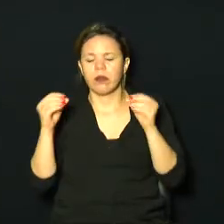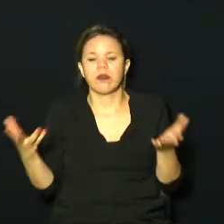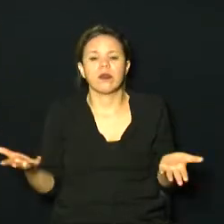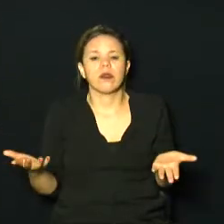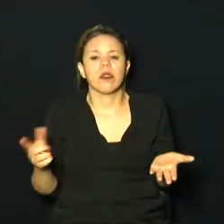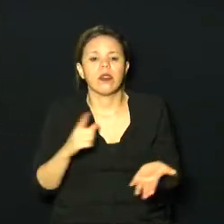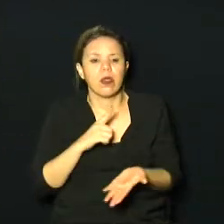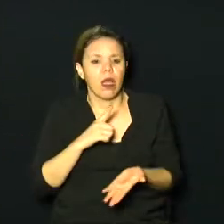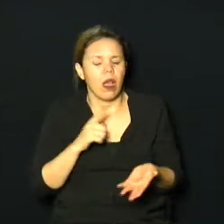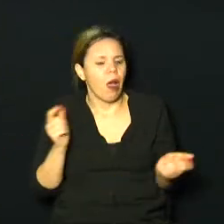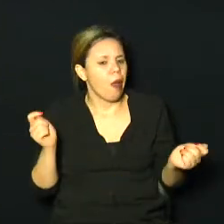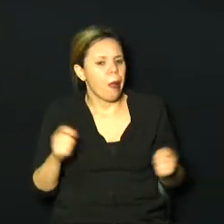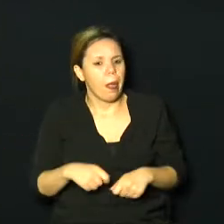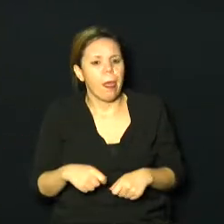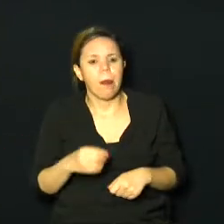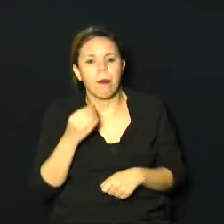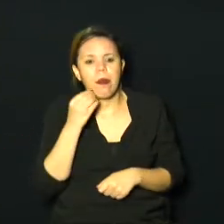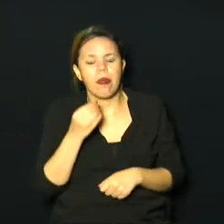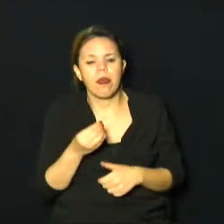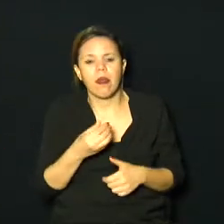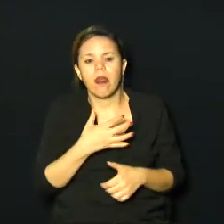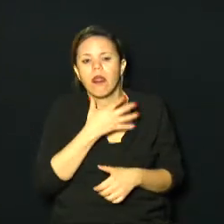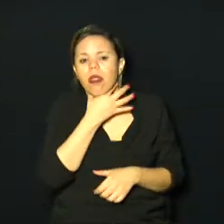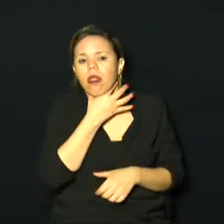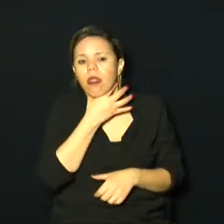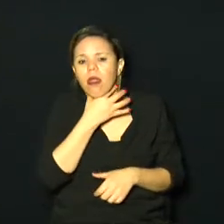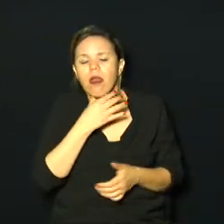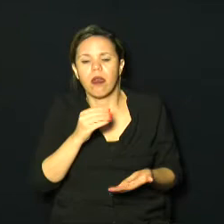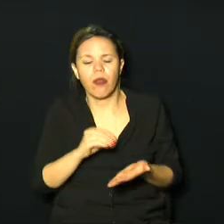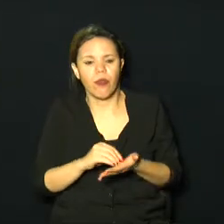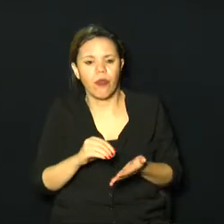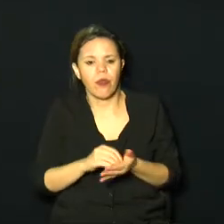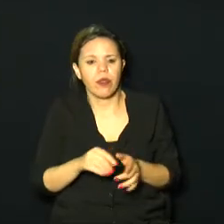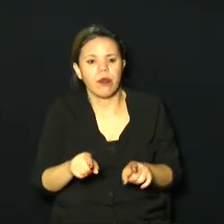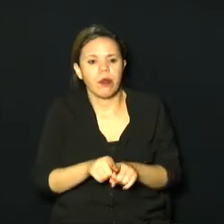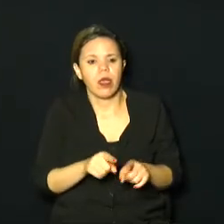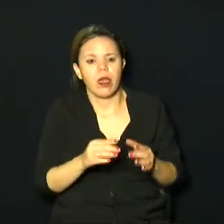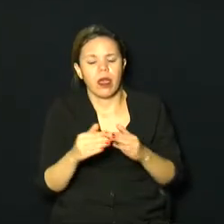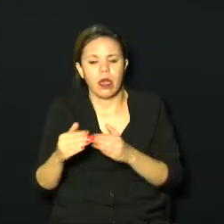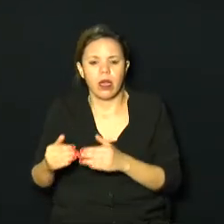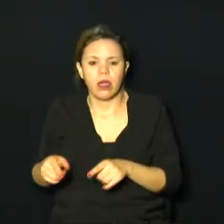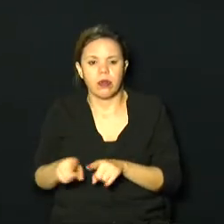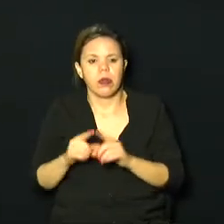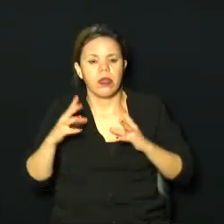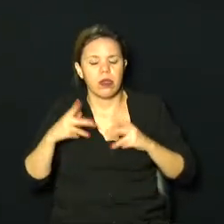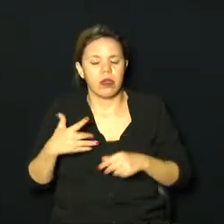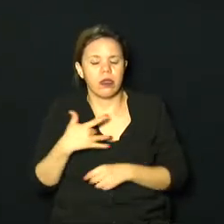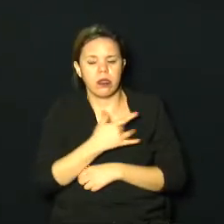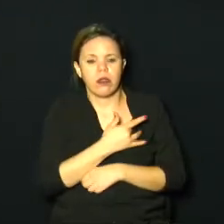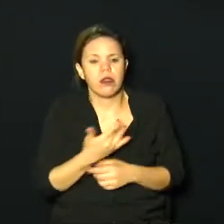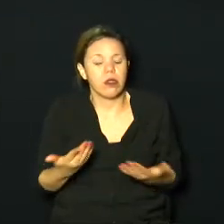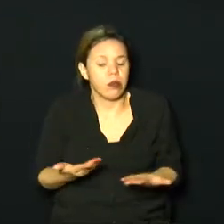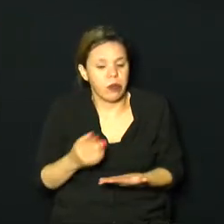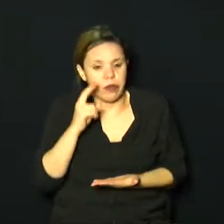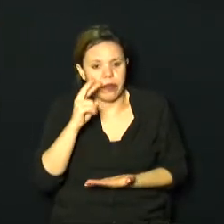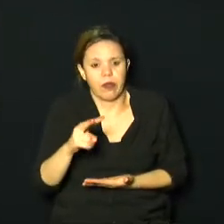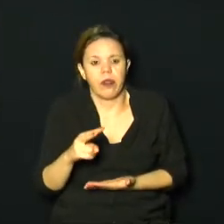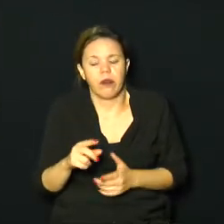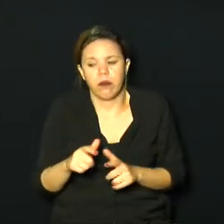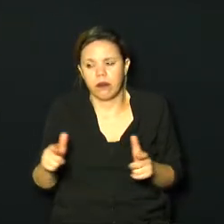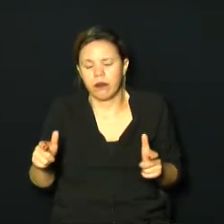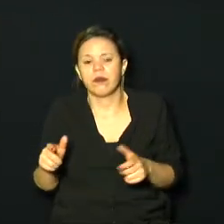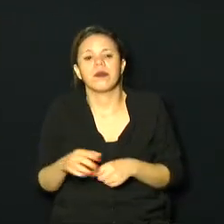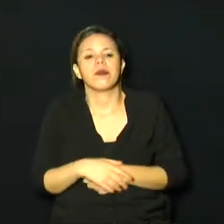a potencialidade de crise sanitária, e que, por outro lado, vira uma insensibilidade enorme por